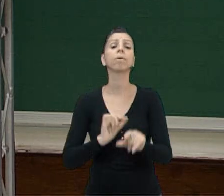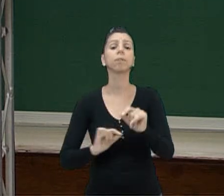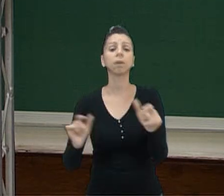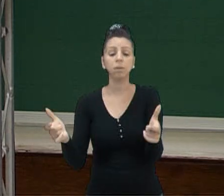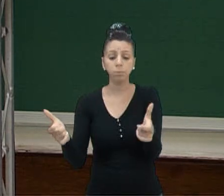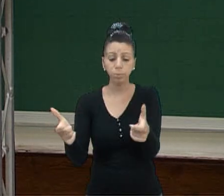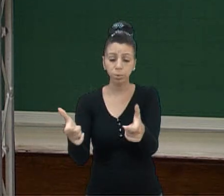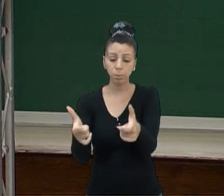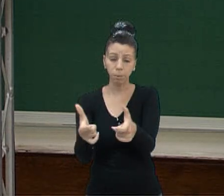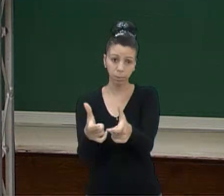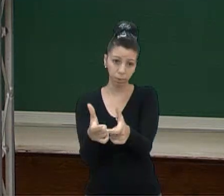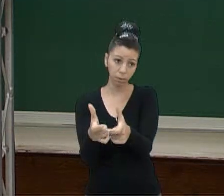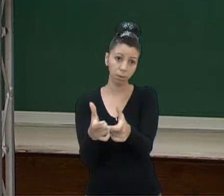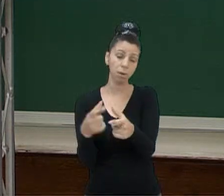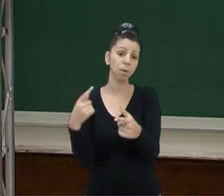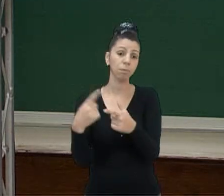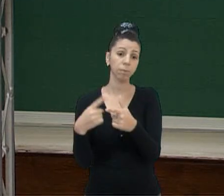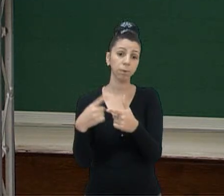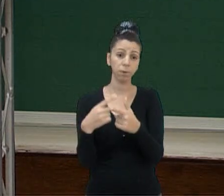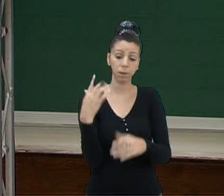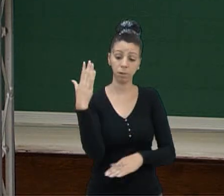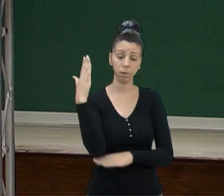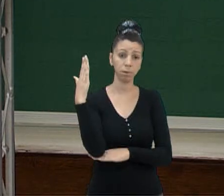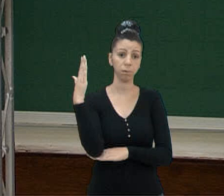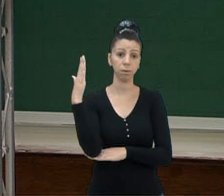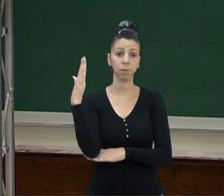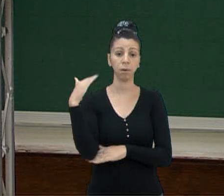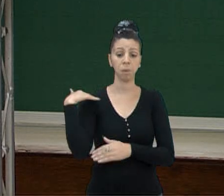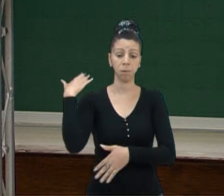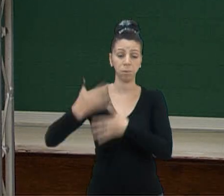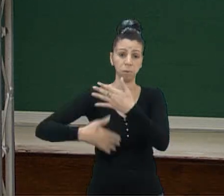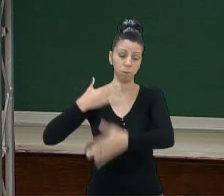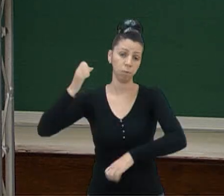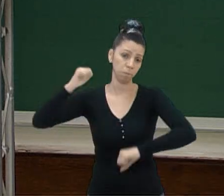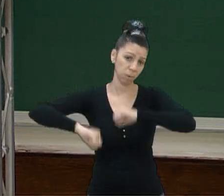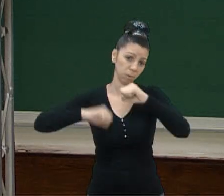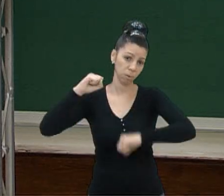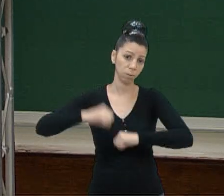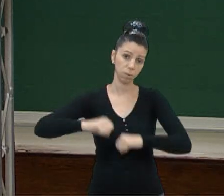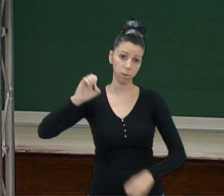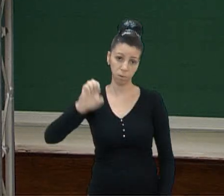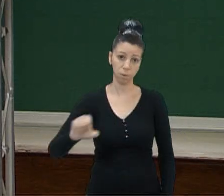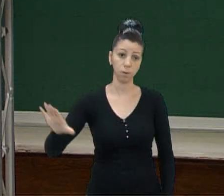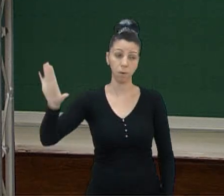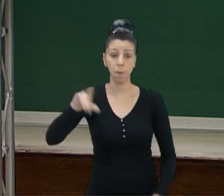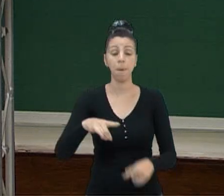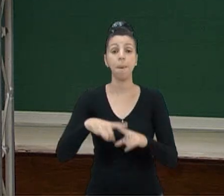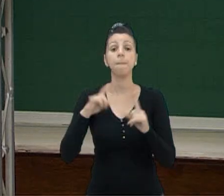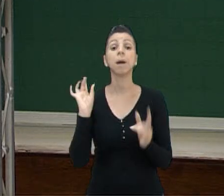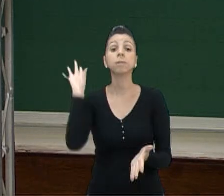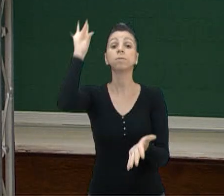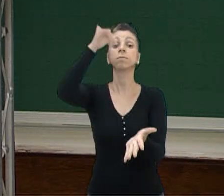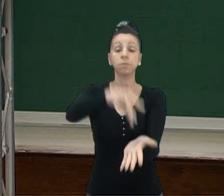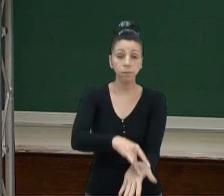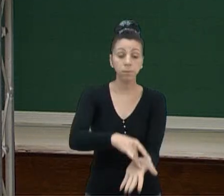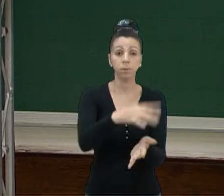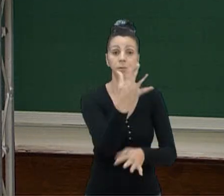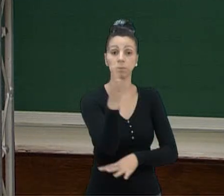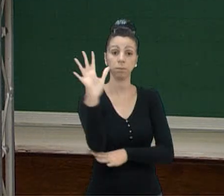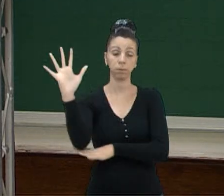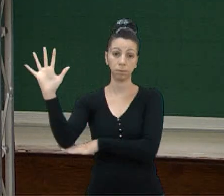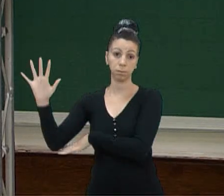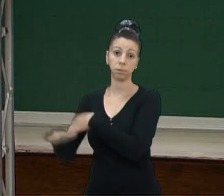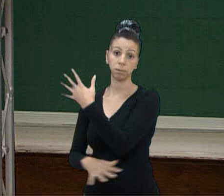remanescentes ali no continente devido ao próprio desenvolvimento industrial da Europa e tudo mais. Mas a presença original ali, em